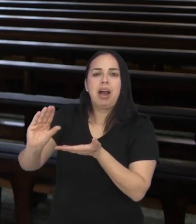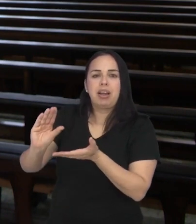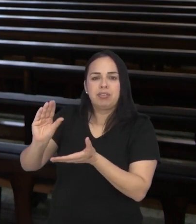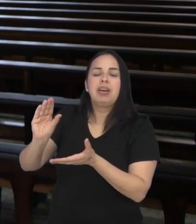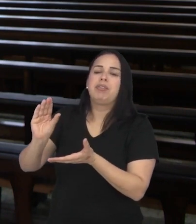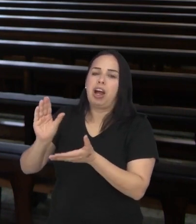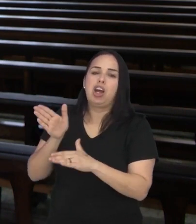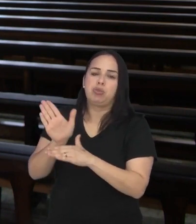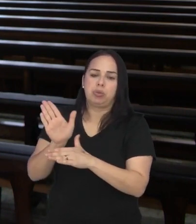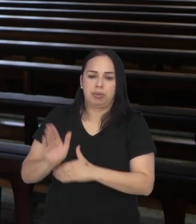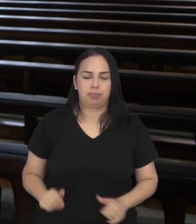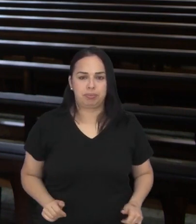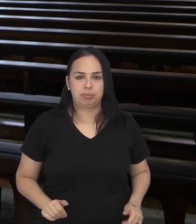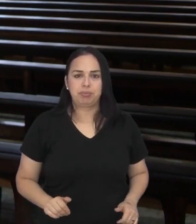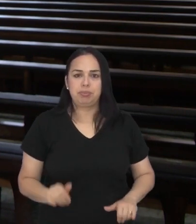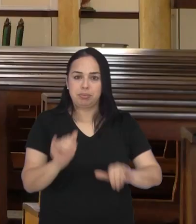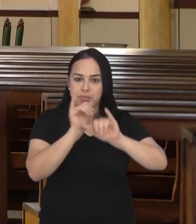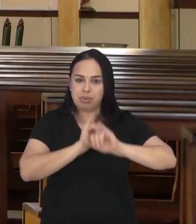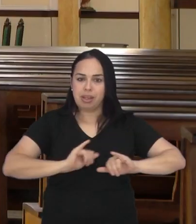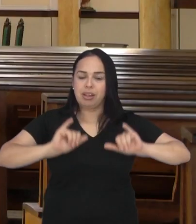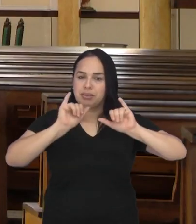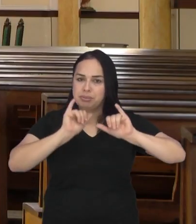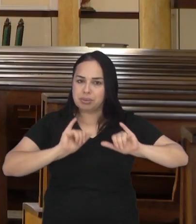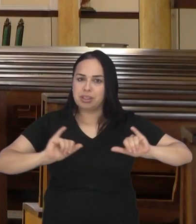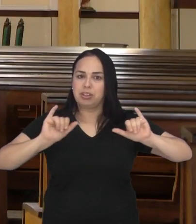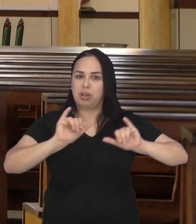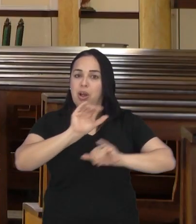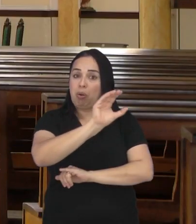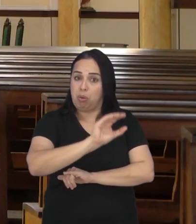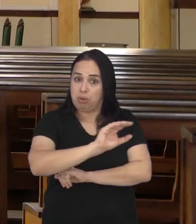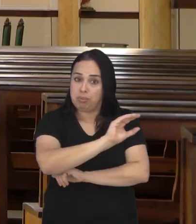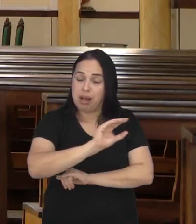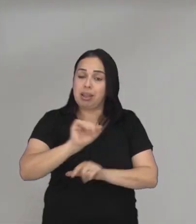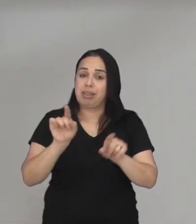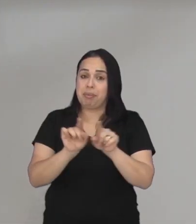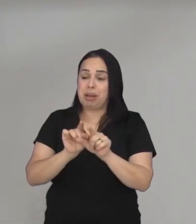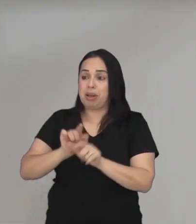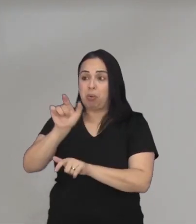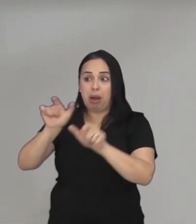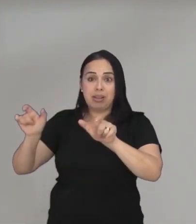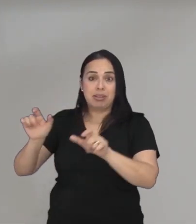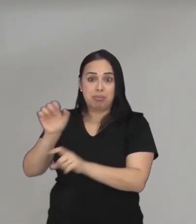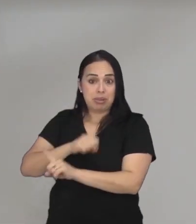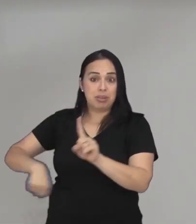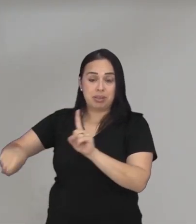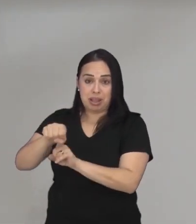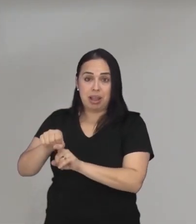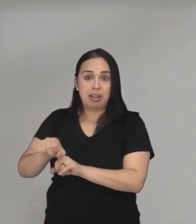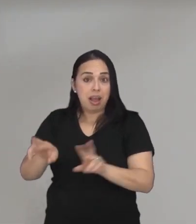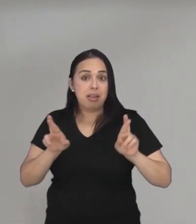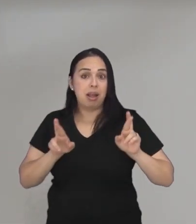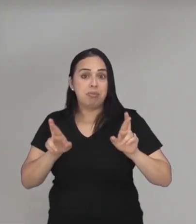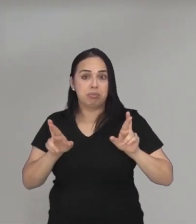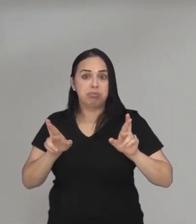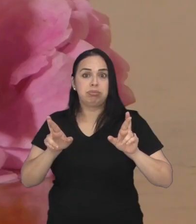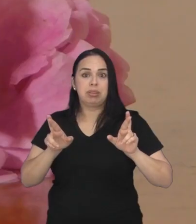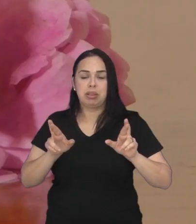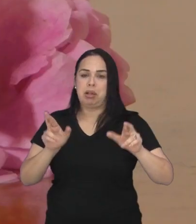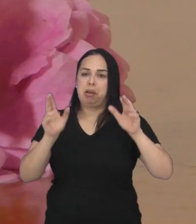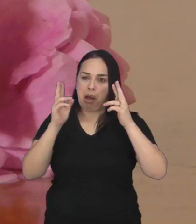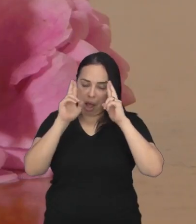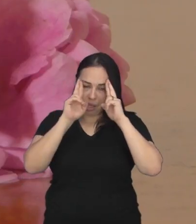Segundo a Prefeitura, diversos materiais tiveram altas consideráveis na quantidade recolhida, sinal de consciência ambiental. Jogar